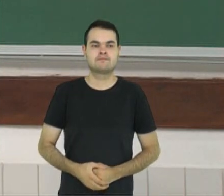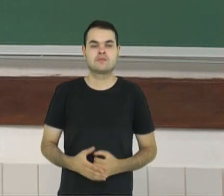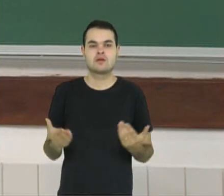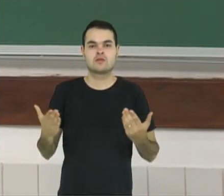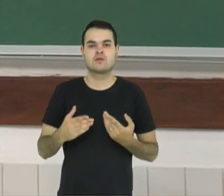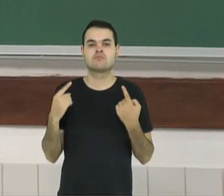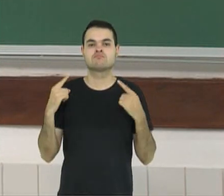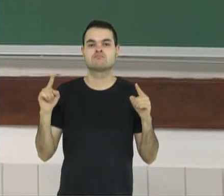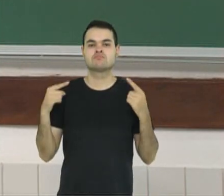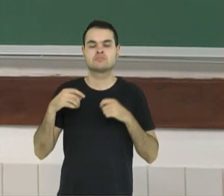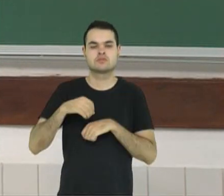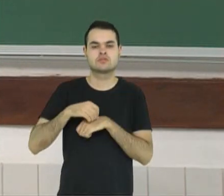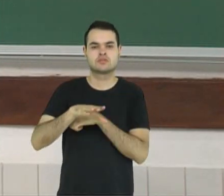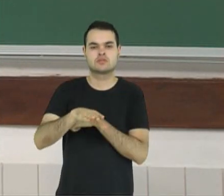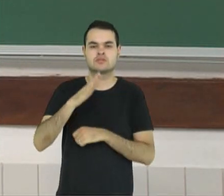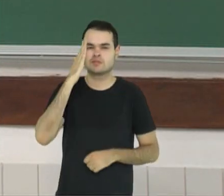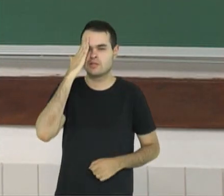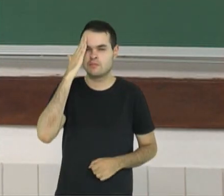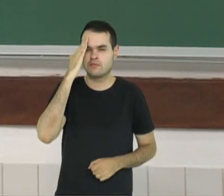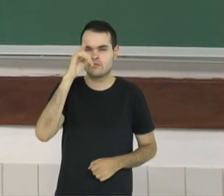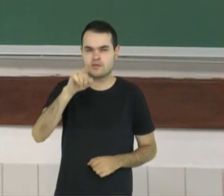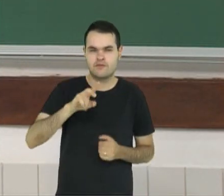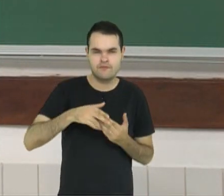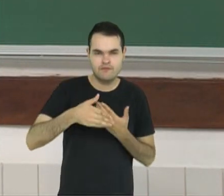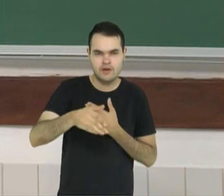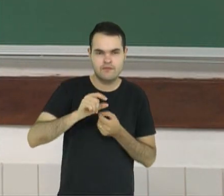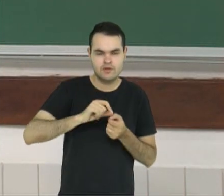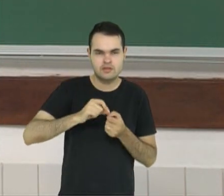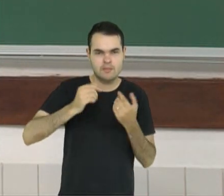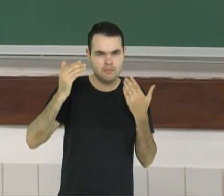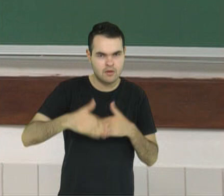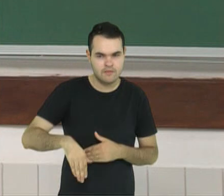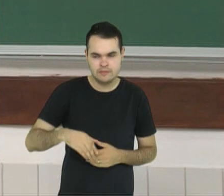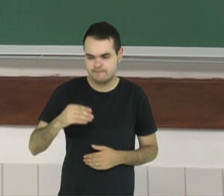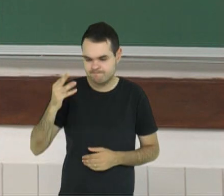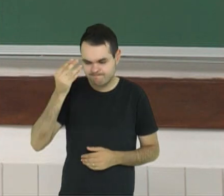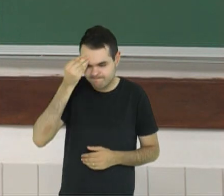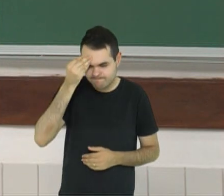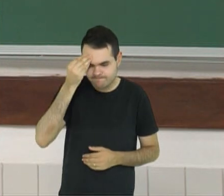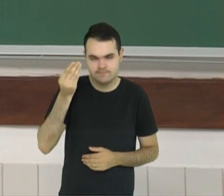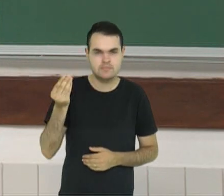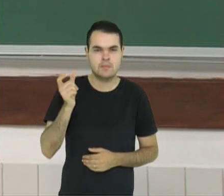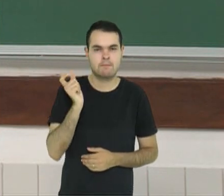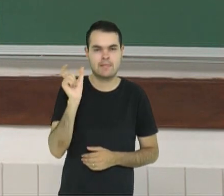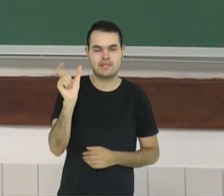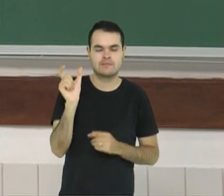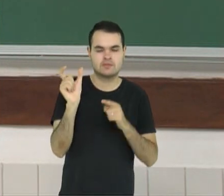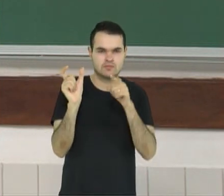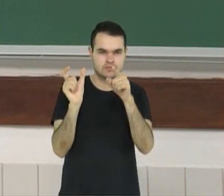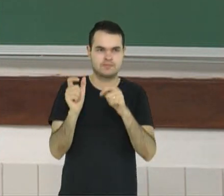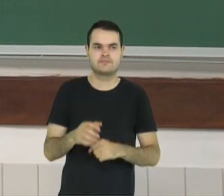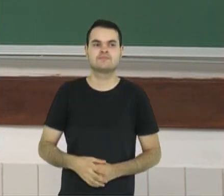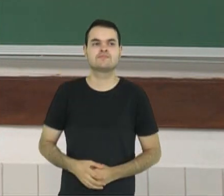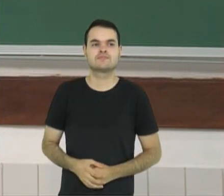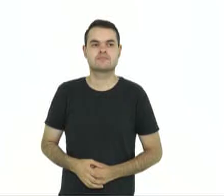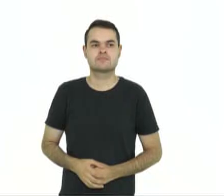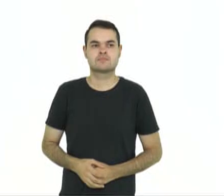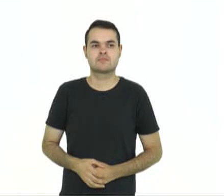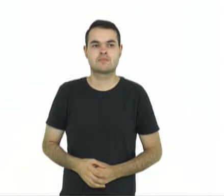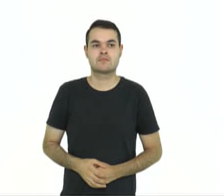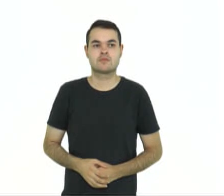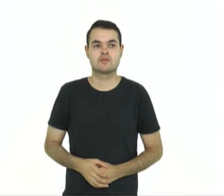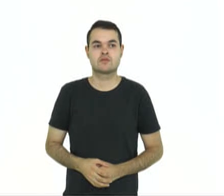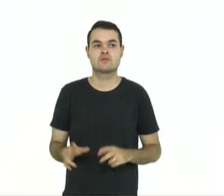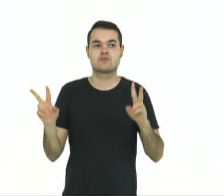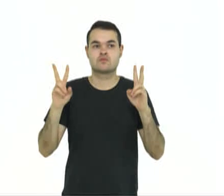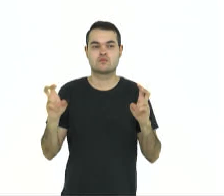Agora eu vou dar uma dica para vocês. Sabe aquela hora que você vai fazer a prova que eu não consigo me lembrar? Eu vou dar uma palavrinha-chave para vocês. A gente vai falar